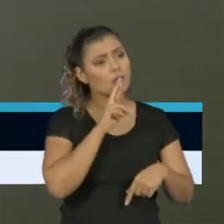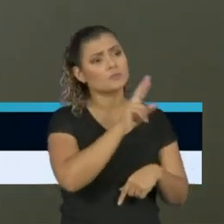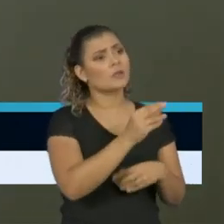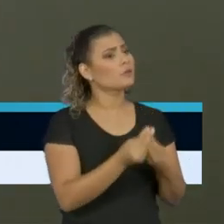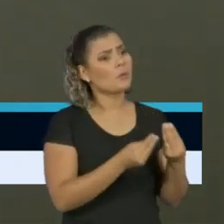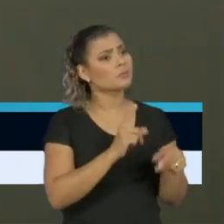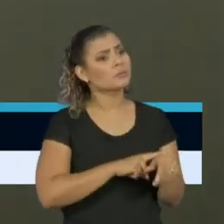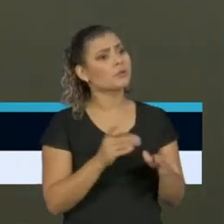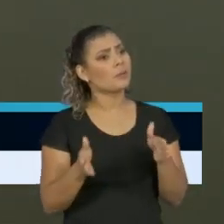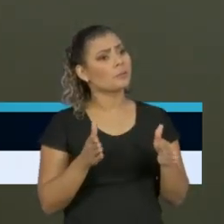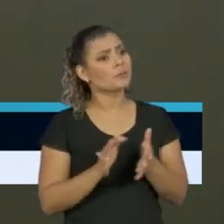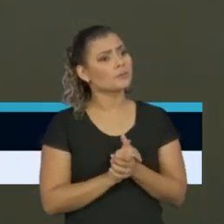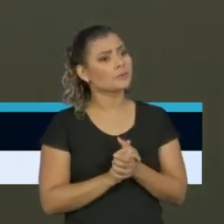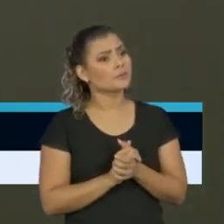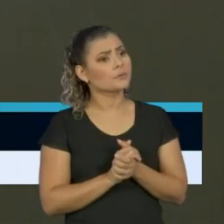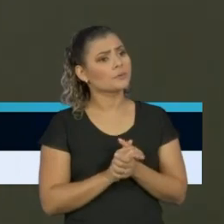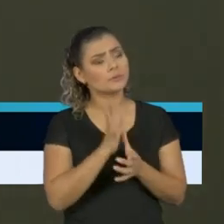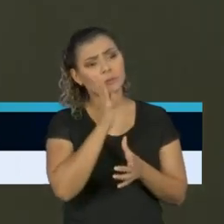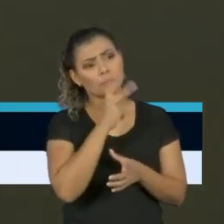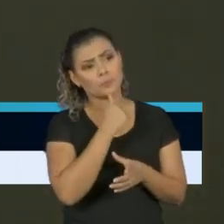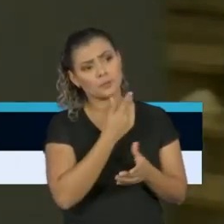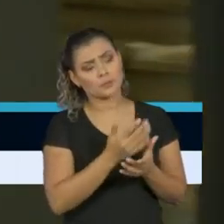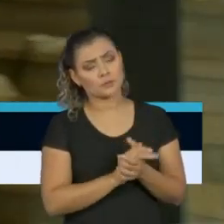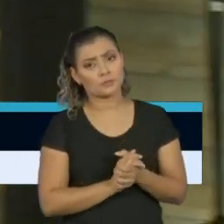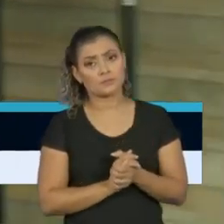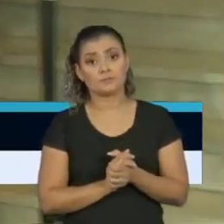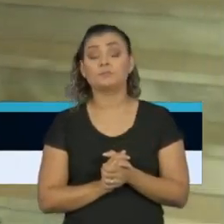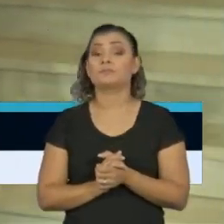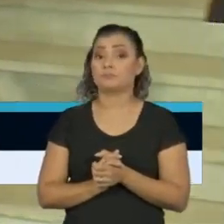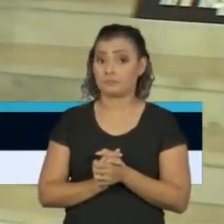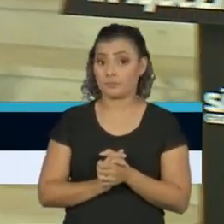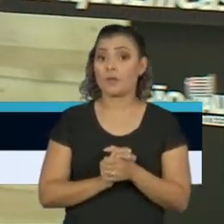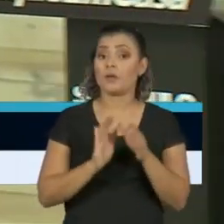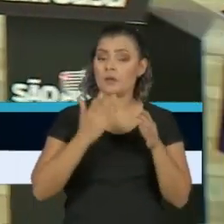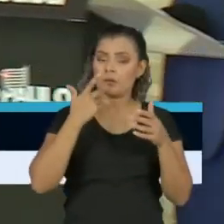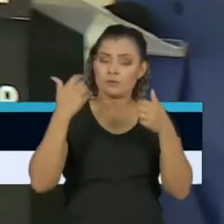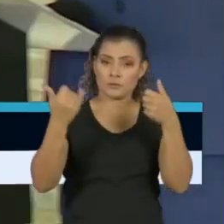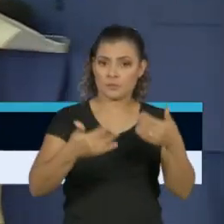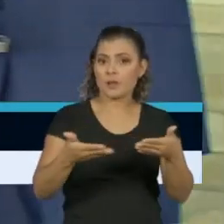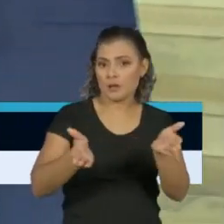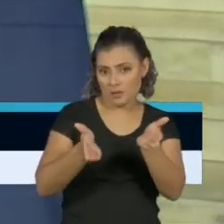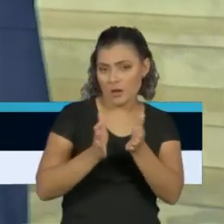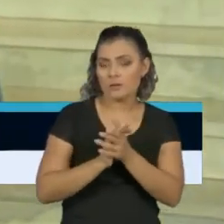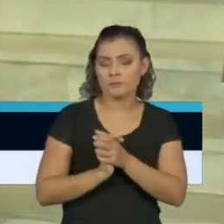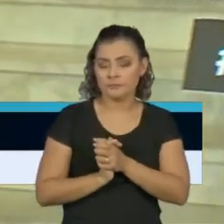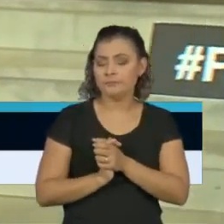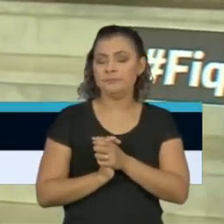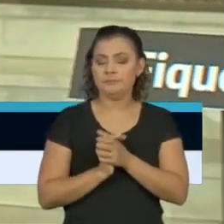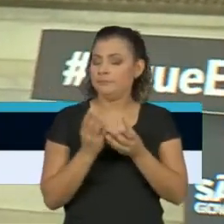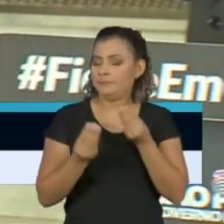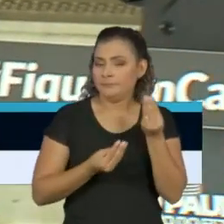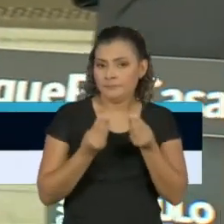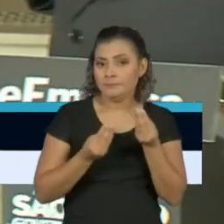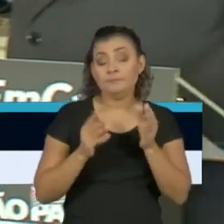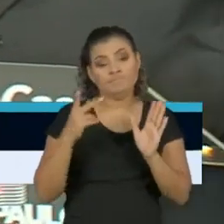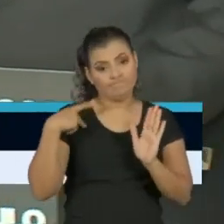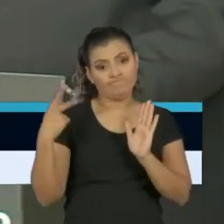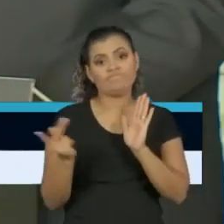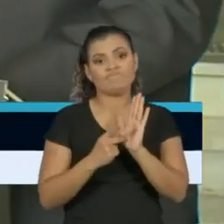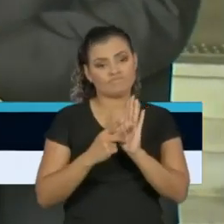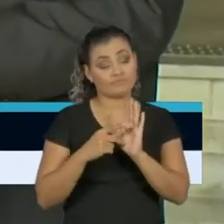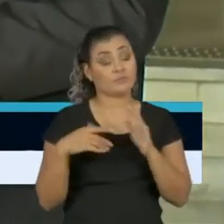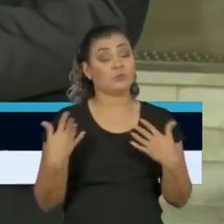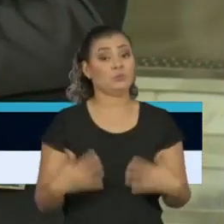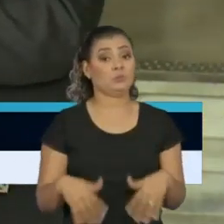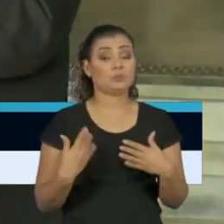Obrigado. Então, nós temos a seguinte situação, como eu expliquei agora há pouco. Isso, de fato, aumenta o